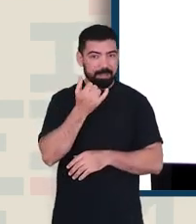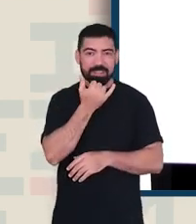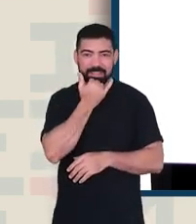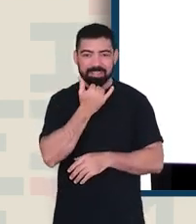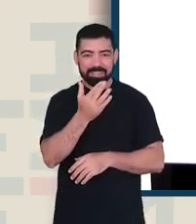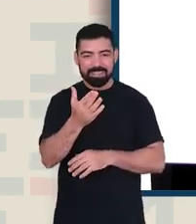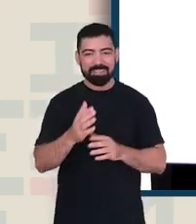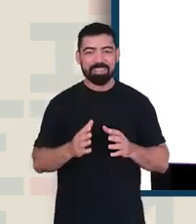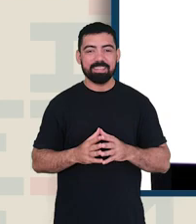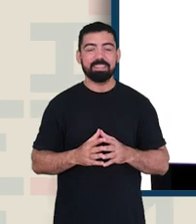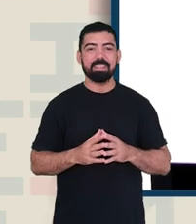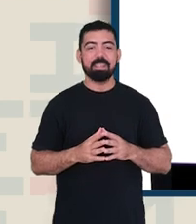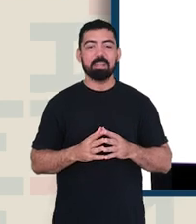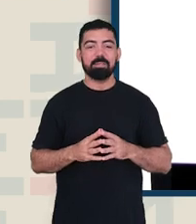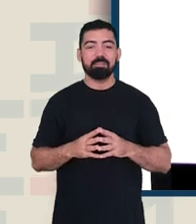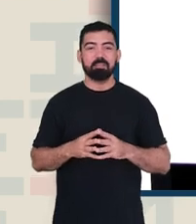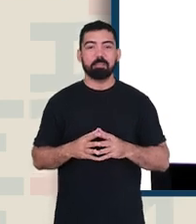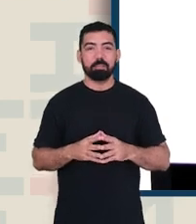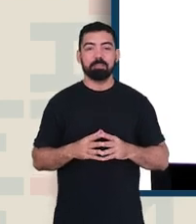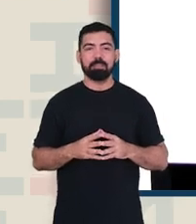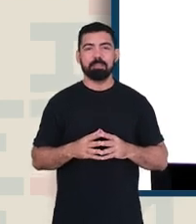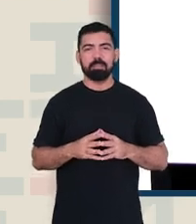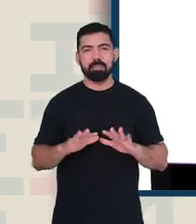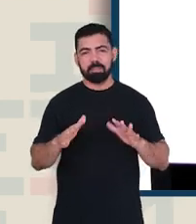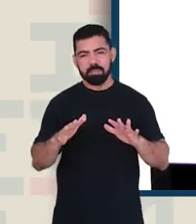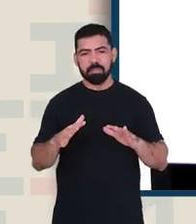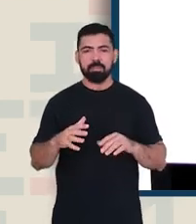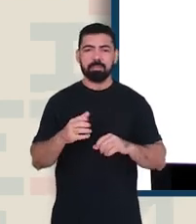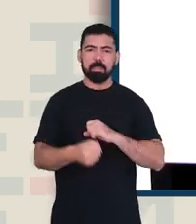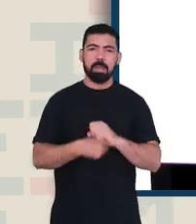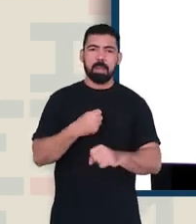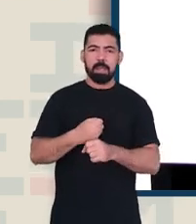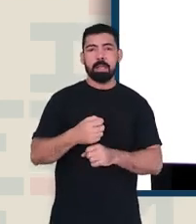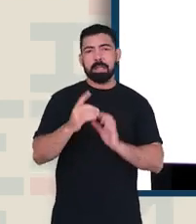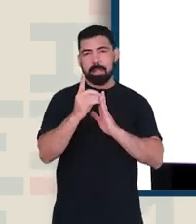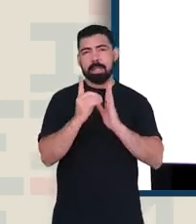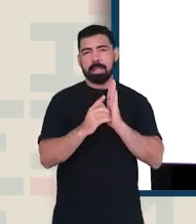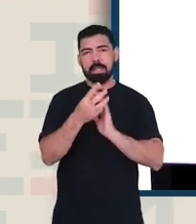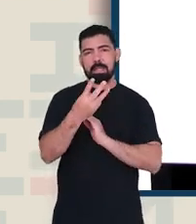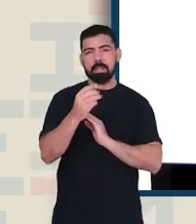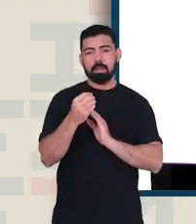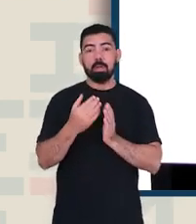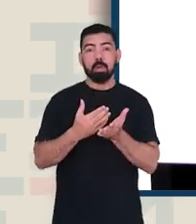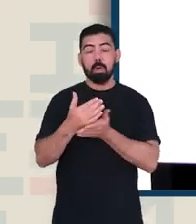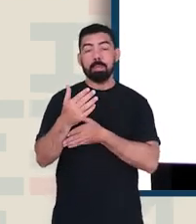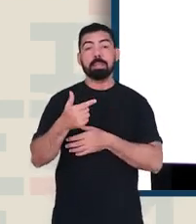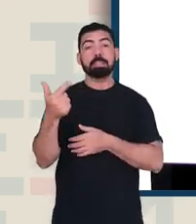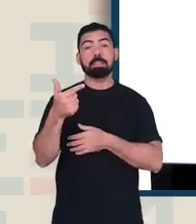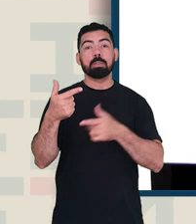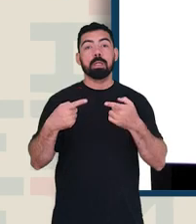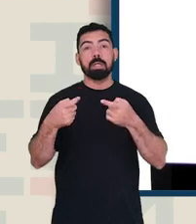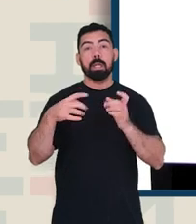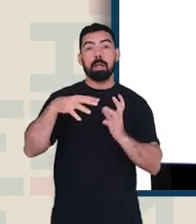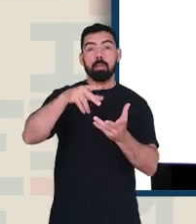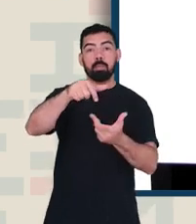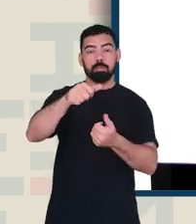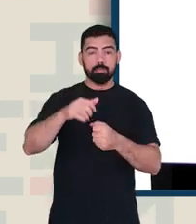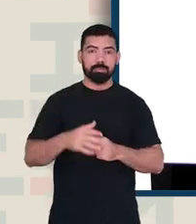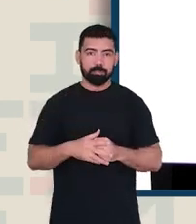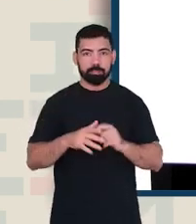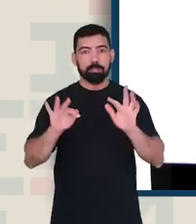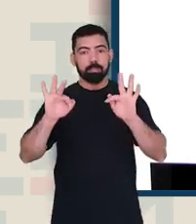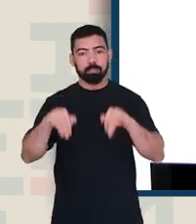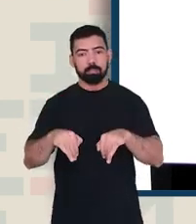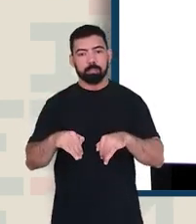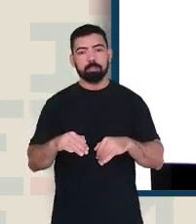no Wikipedia. Meados da década de 30, começa a Segunda Guerra Mundial e